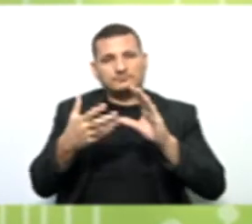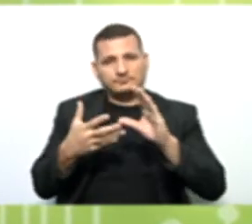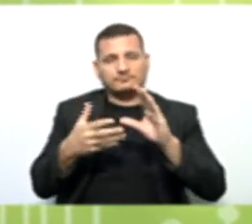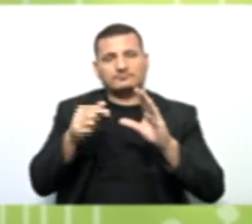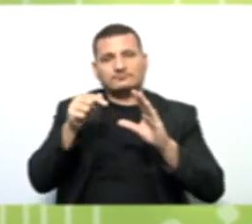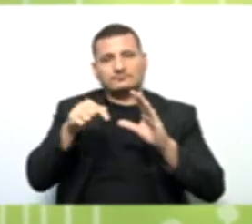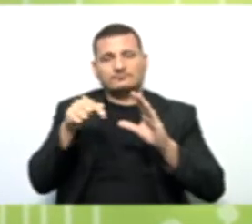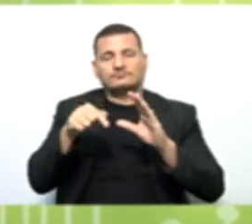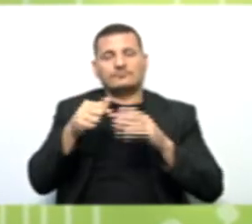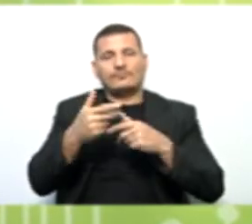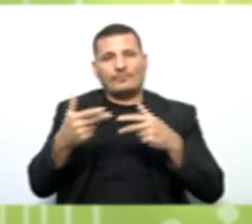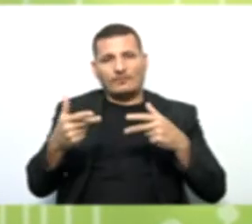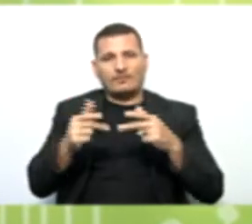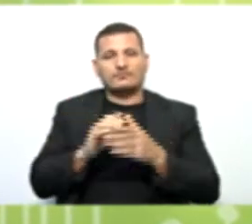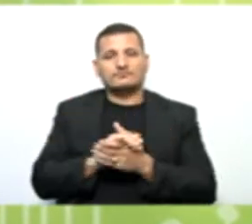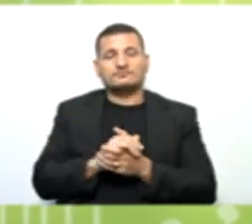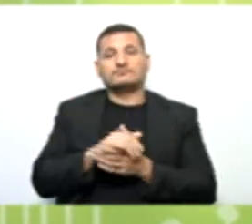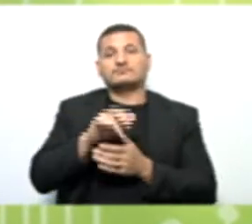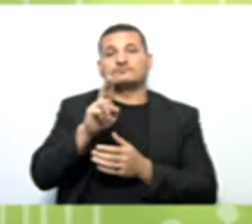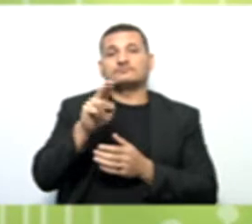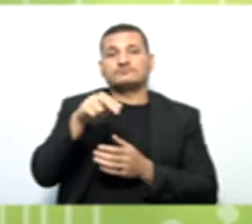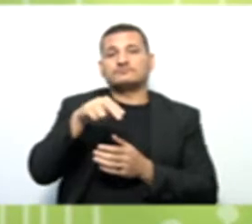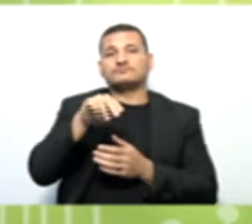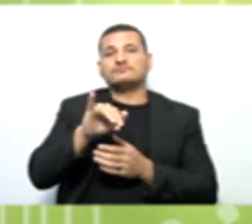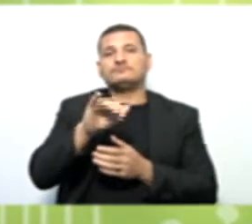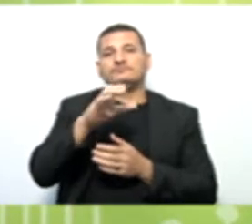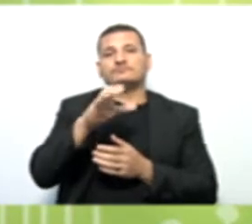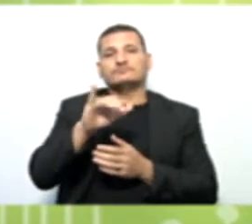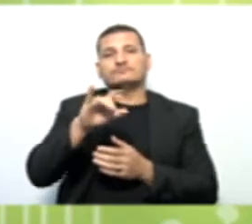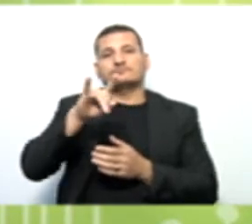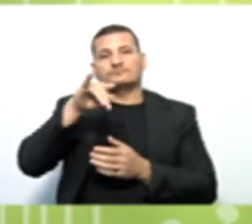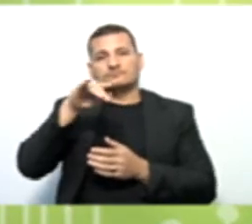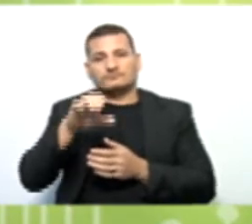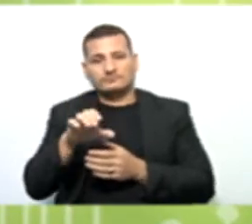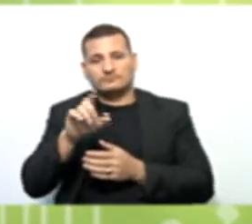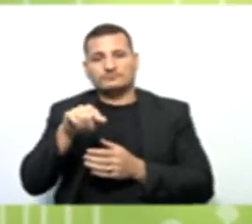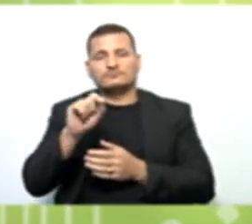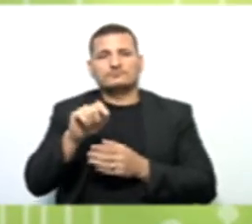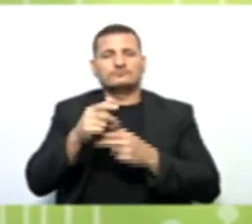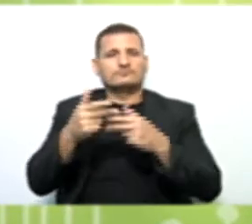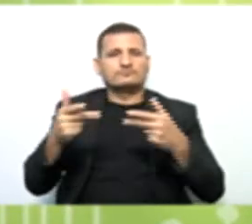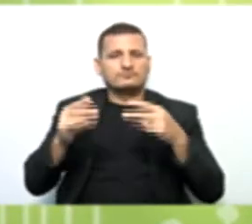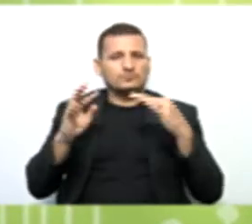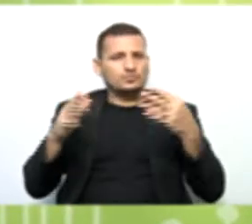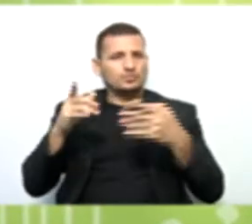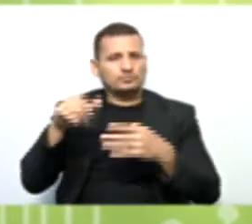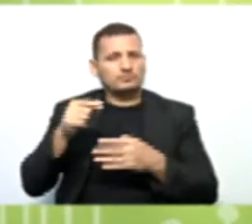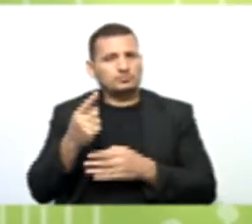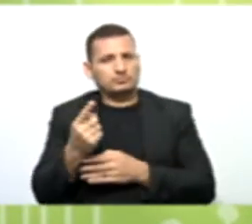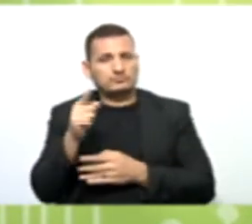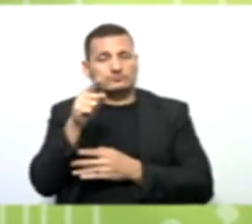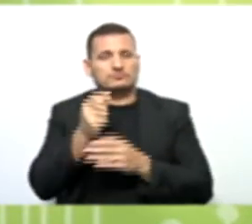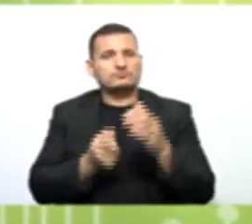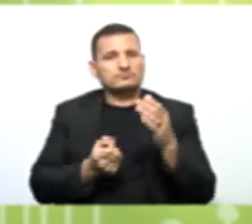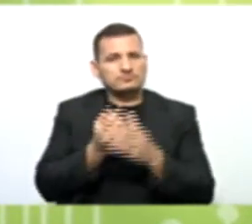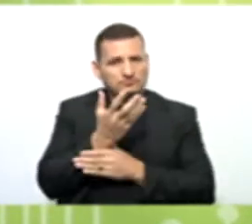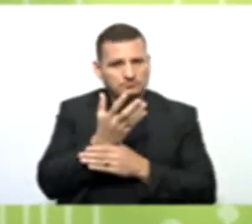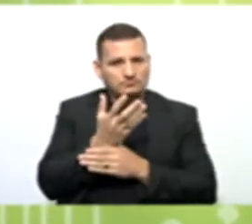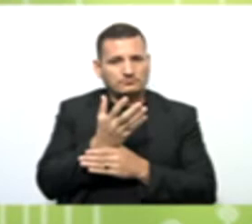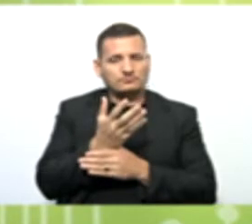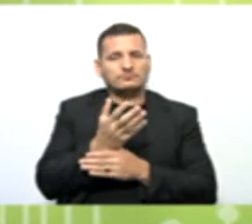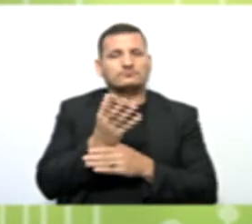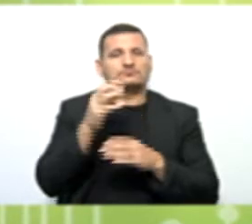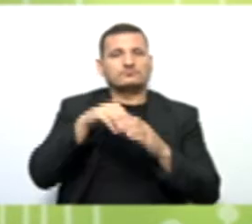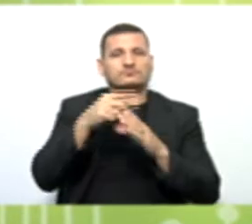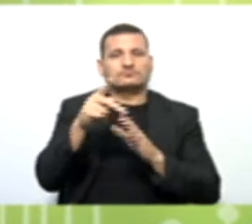E unicidade, na programação orientada a objetos, refere-se ao conceito de que todo objeto é único. Você vai criar diversos objetos lá no